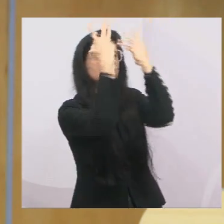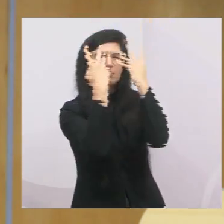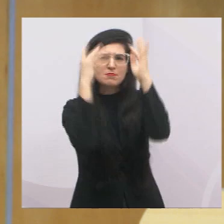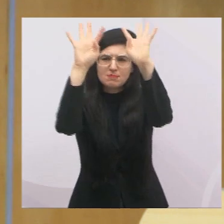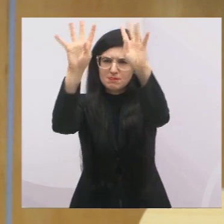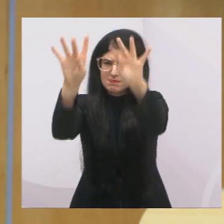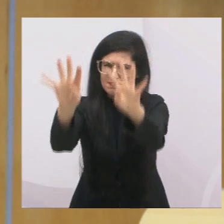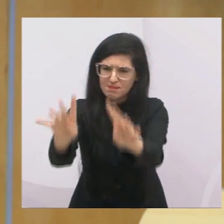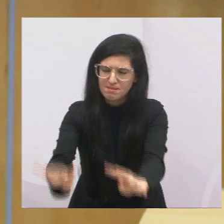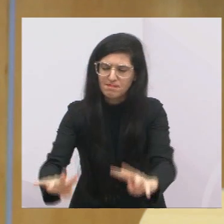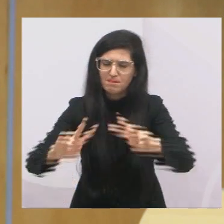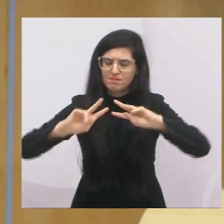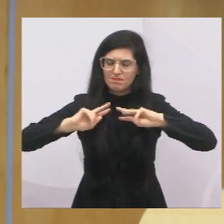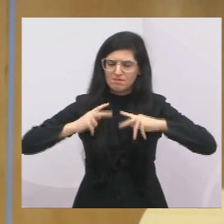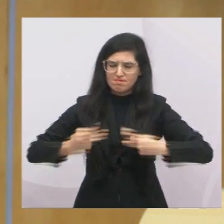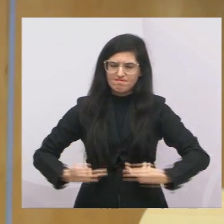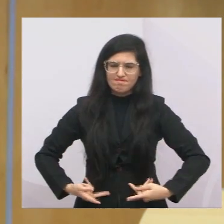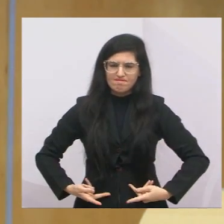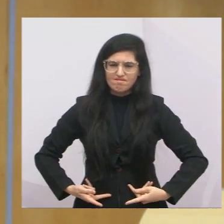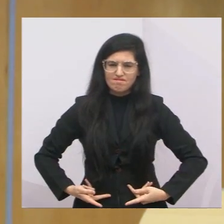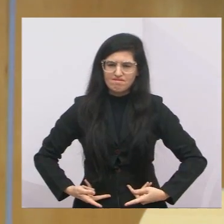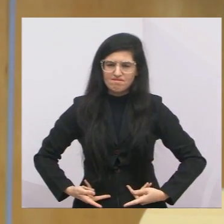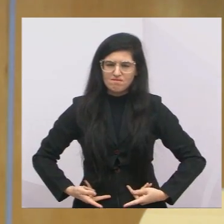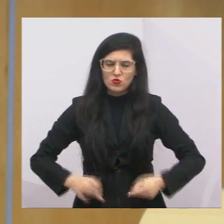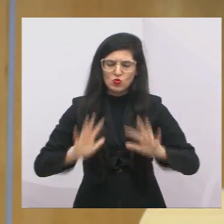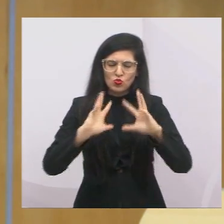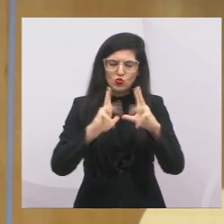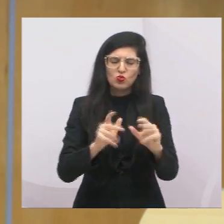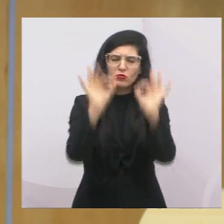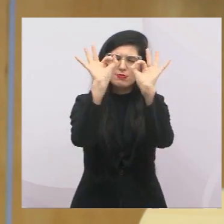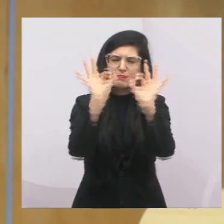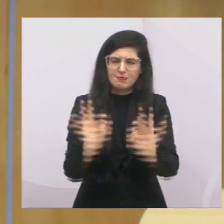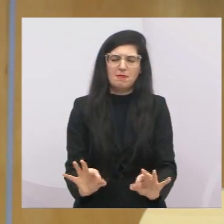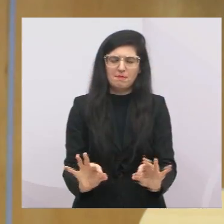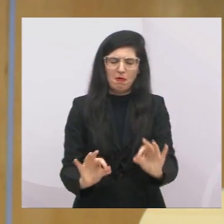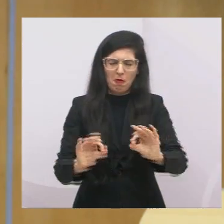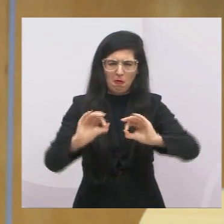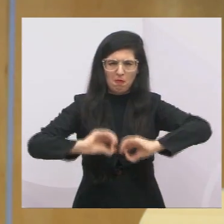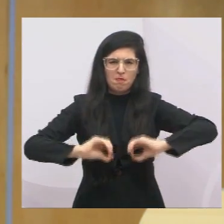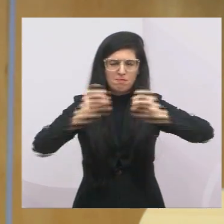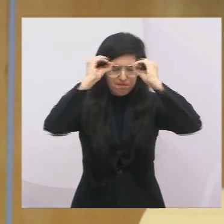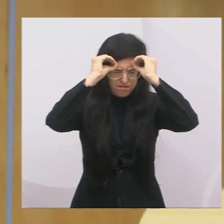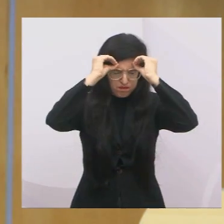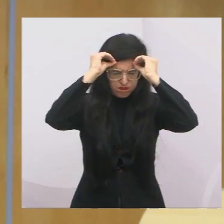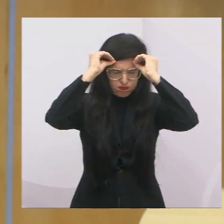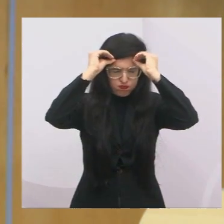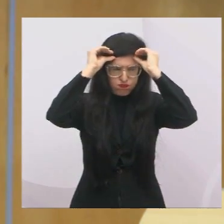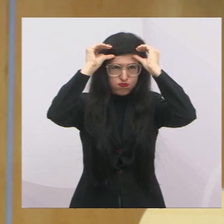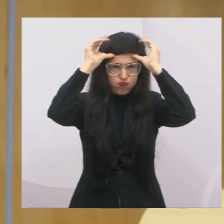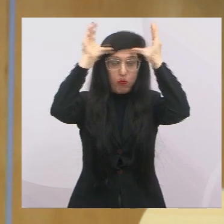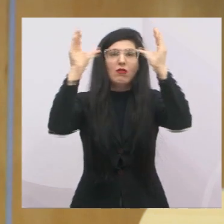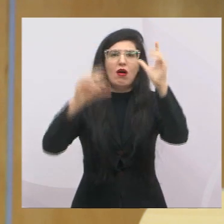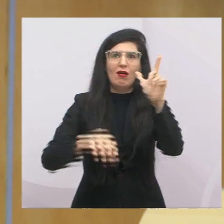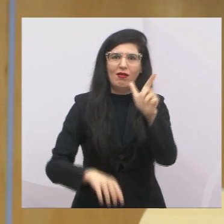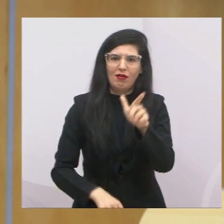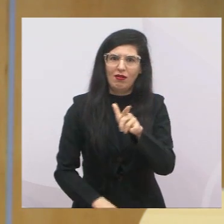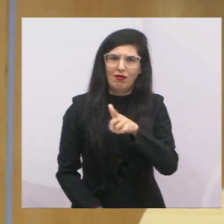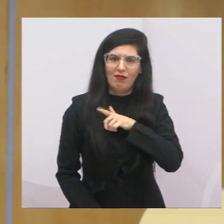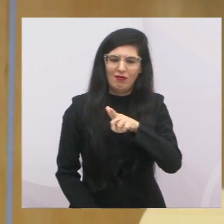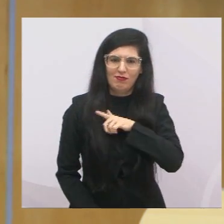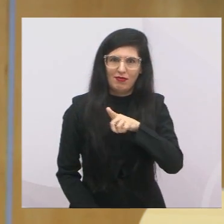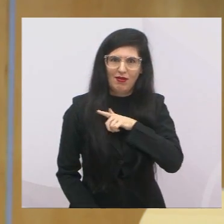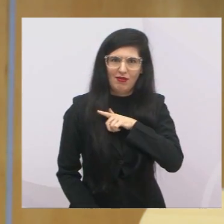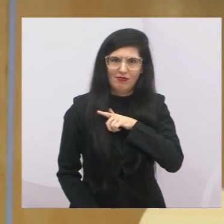seu coração os seus caminhos, que penetra no conhecimento de seus segredos, que caminha atrás